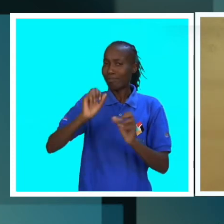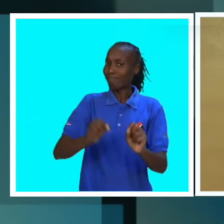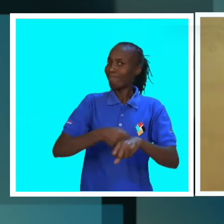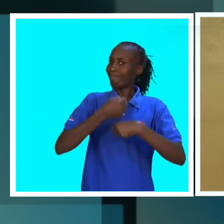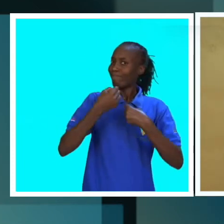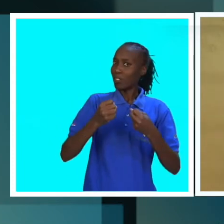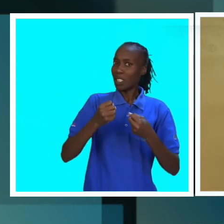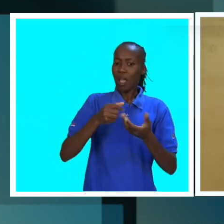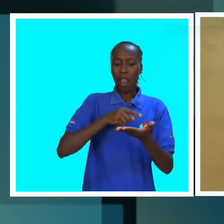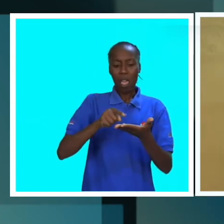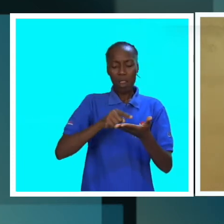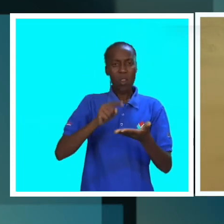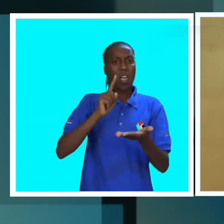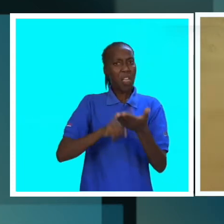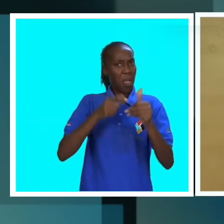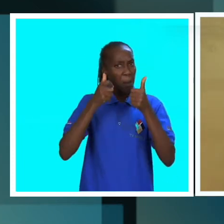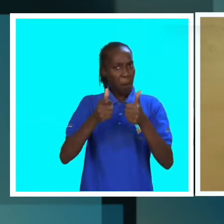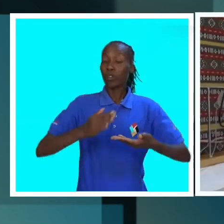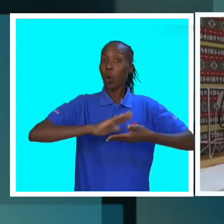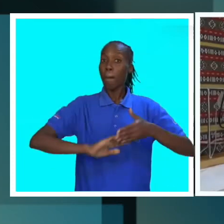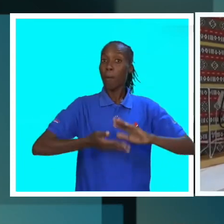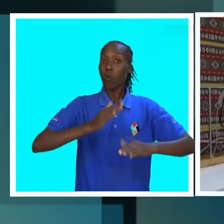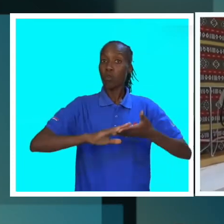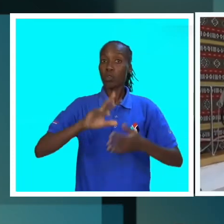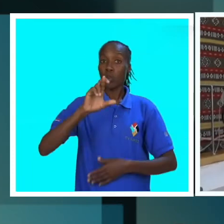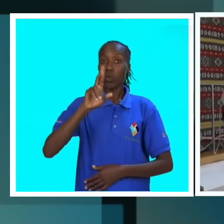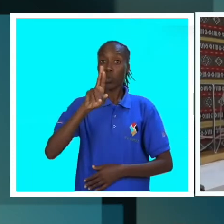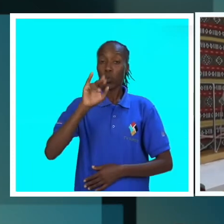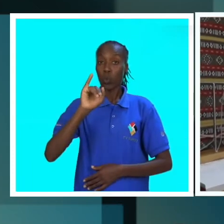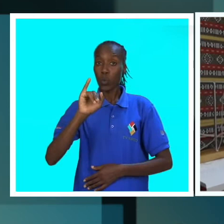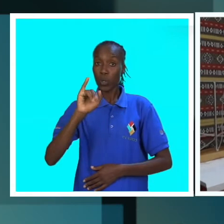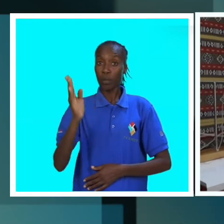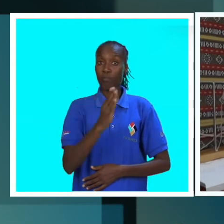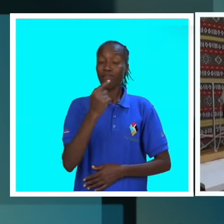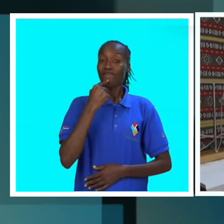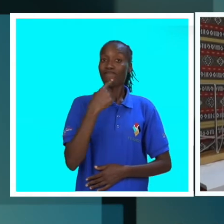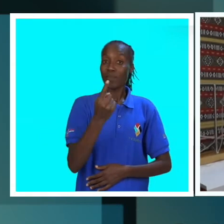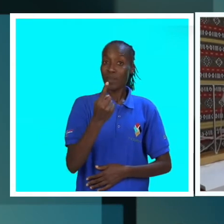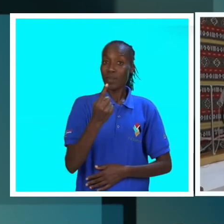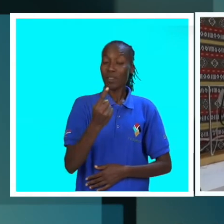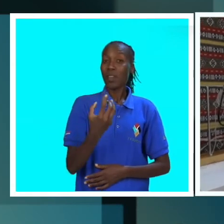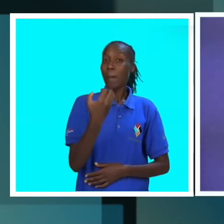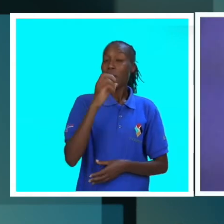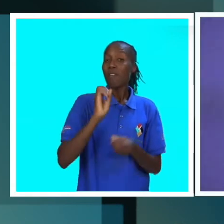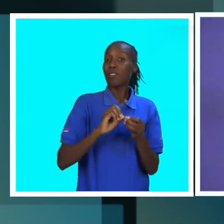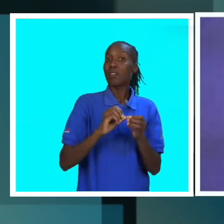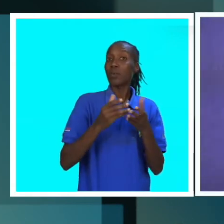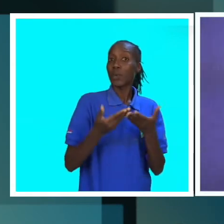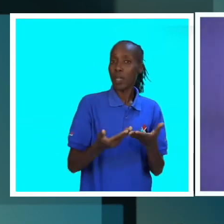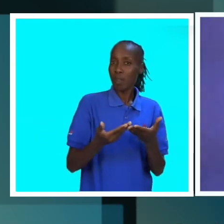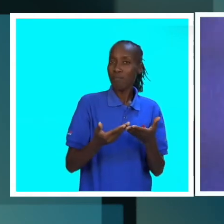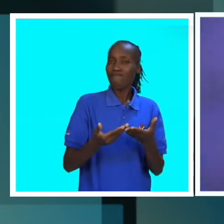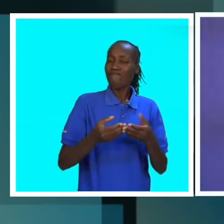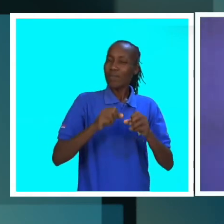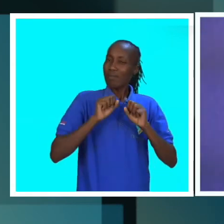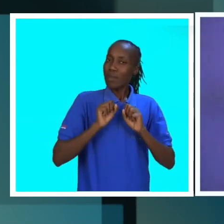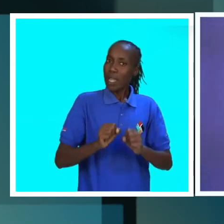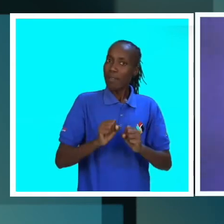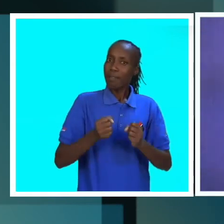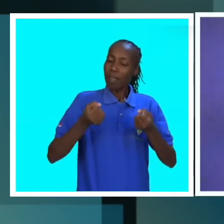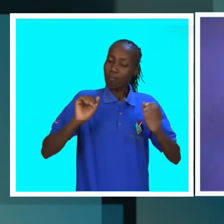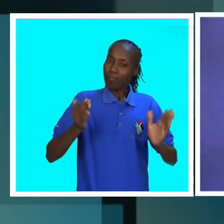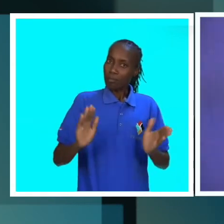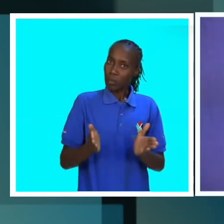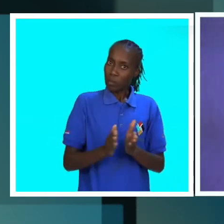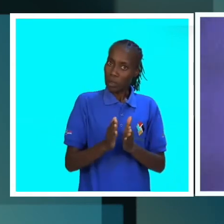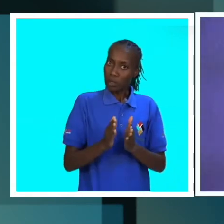uma boa forma de se distrair. O professor Rui Marques deixa algumas recomendações para